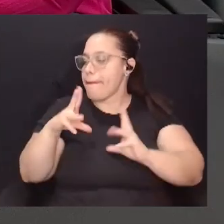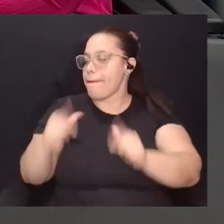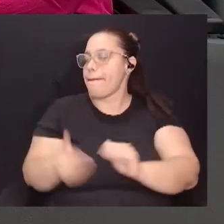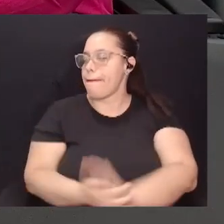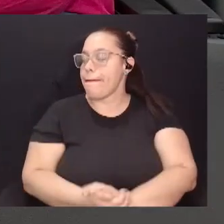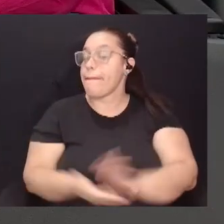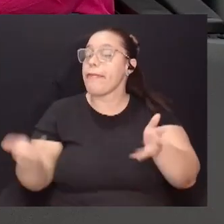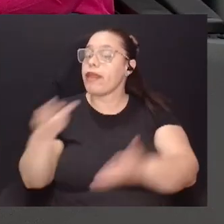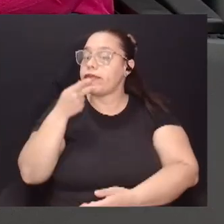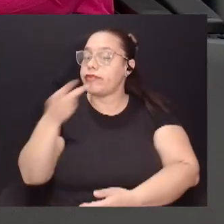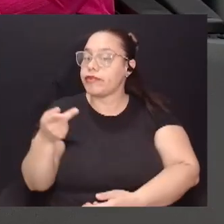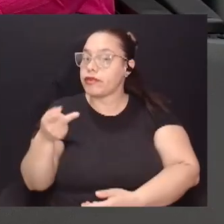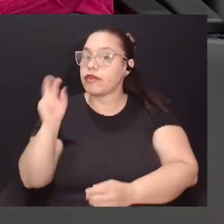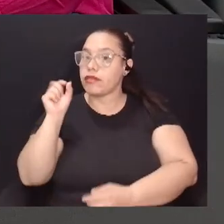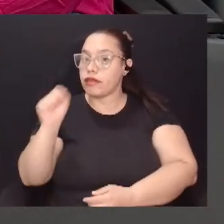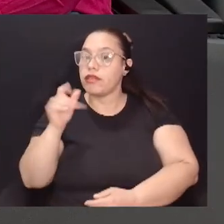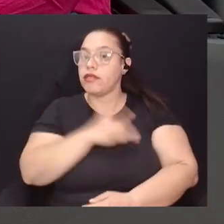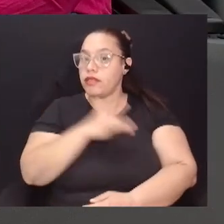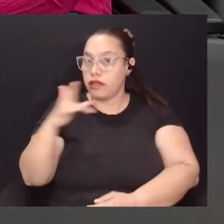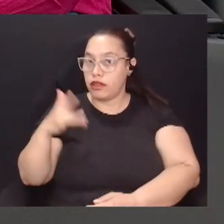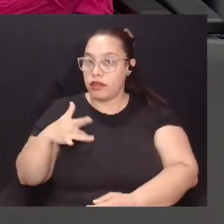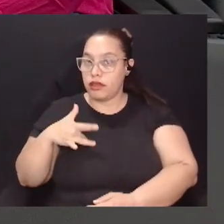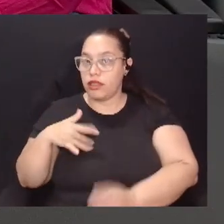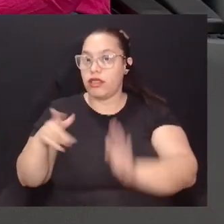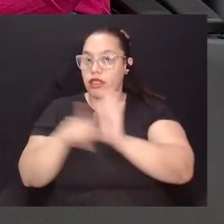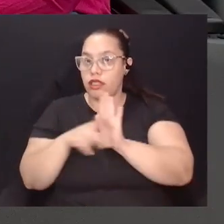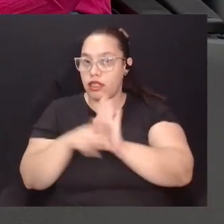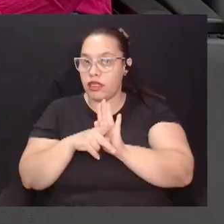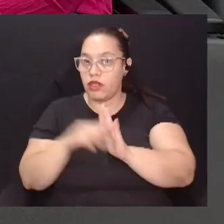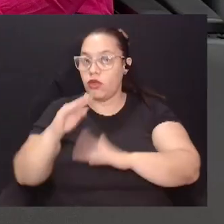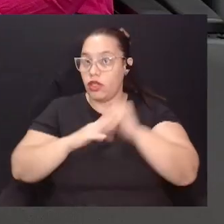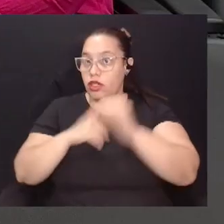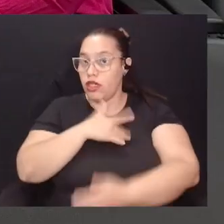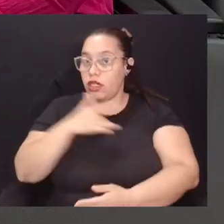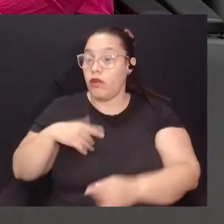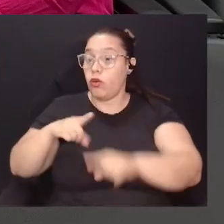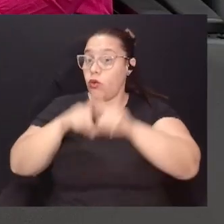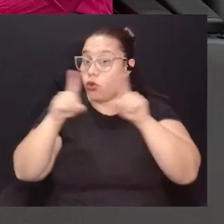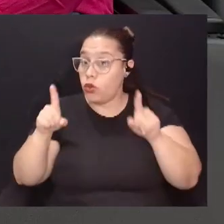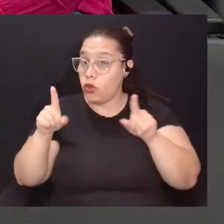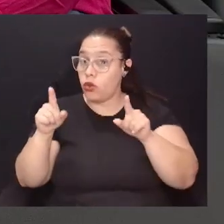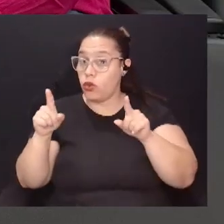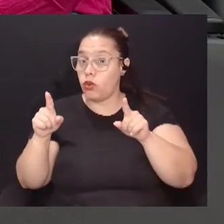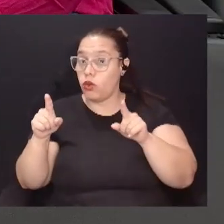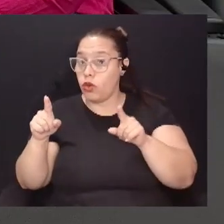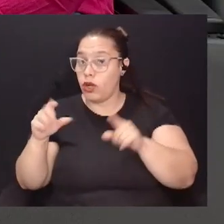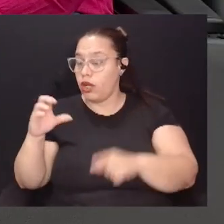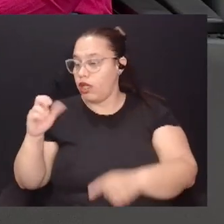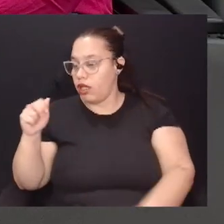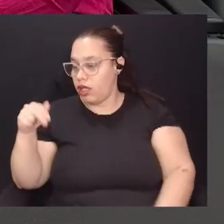todo mundo. Agora falando um pouquinho sobre a questão de saúde, né, não propriamente assim na área de saúde, mas sobre a questão